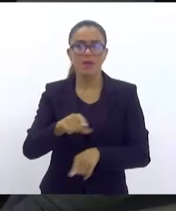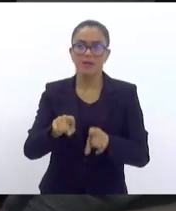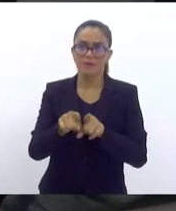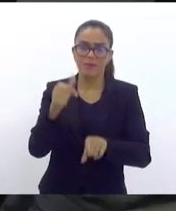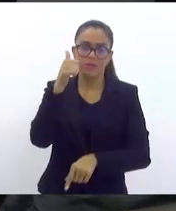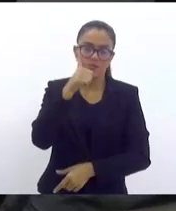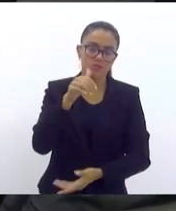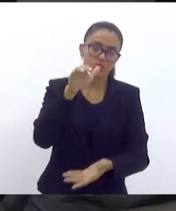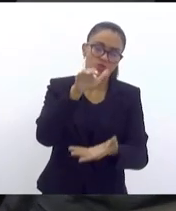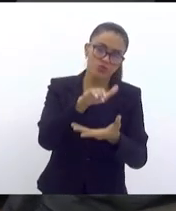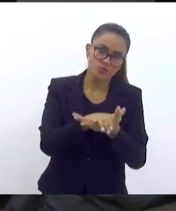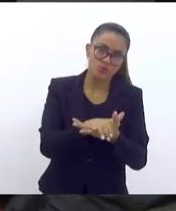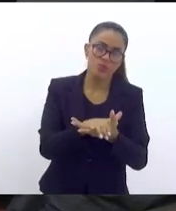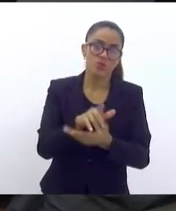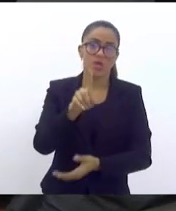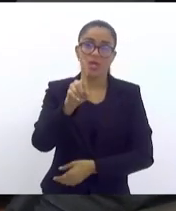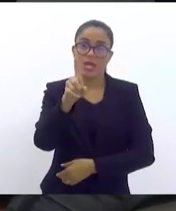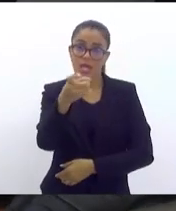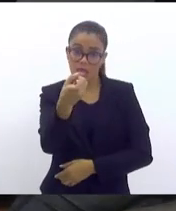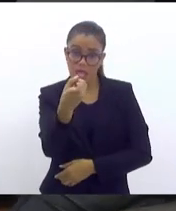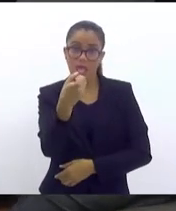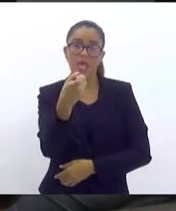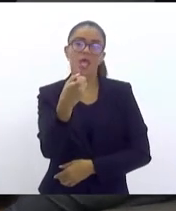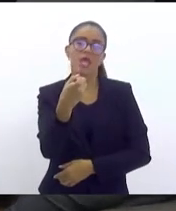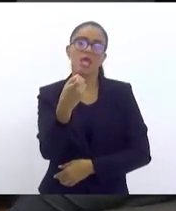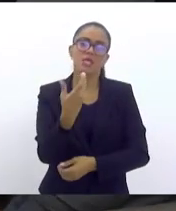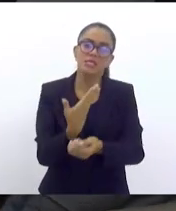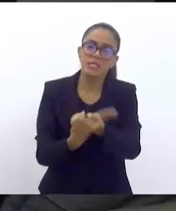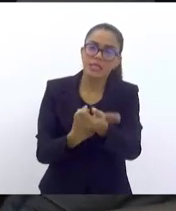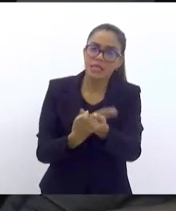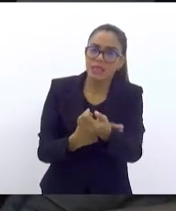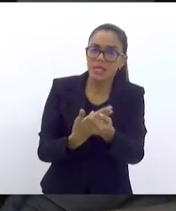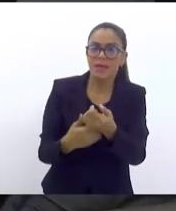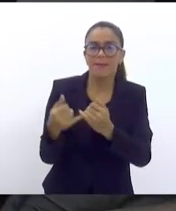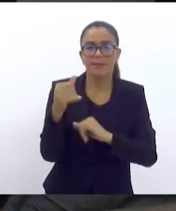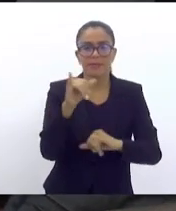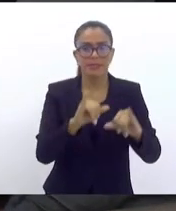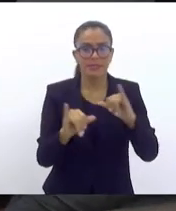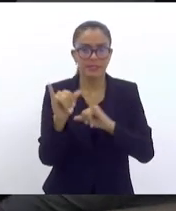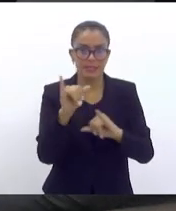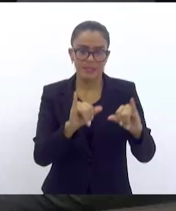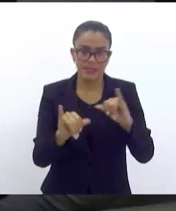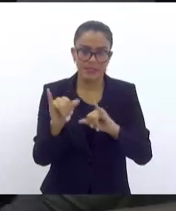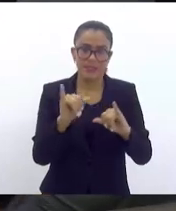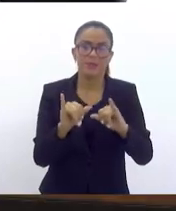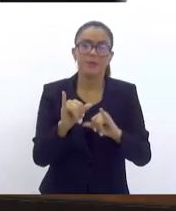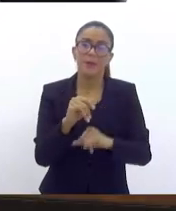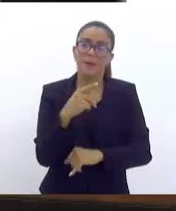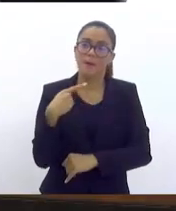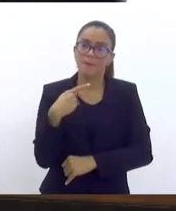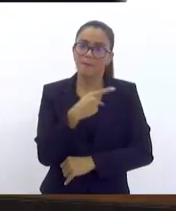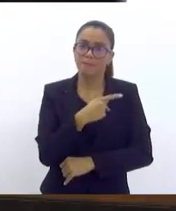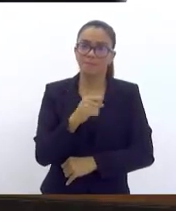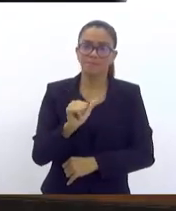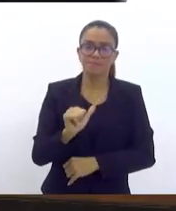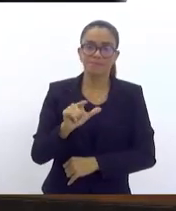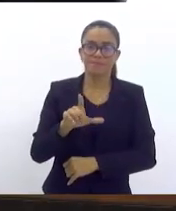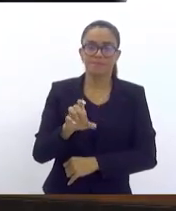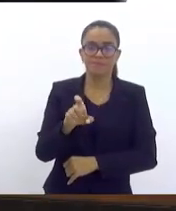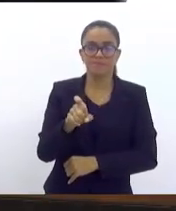sua esposa de um ex dependente químico aqui presente meu esposo Pastor Alex